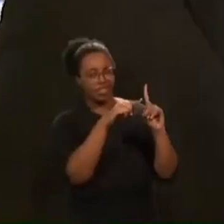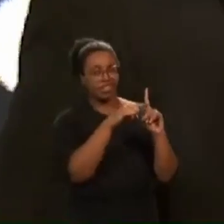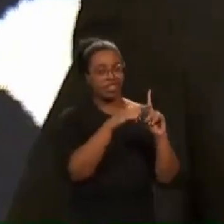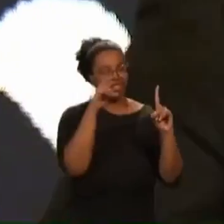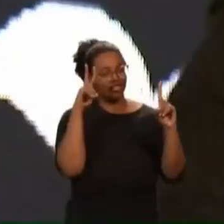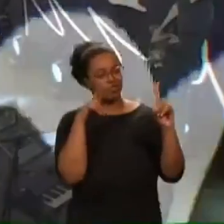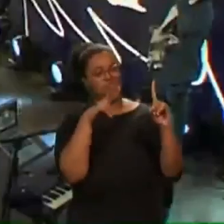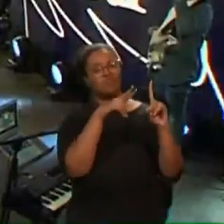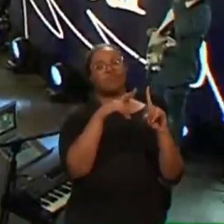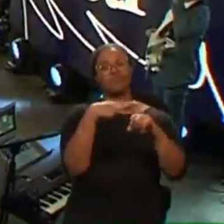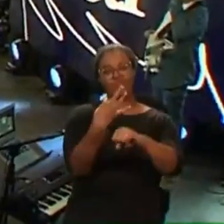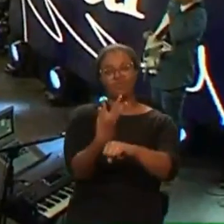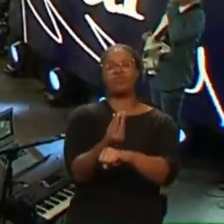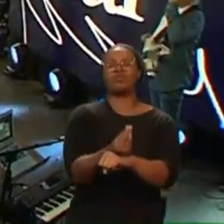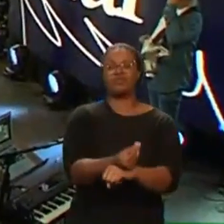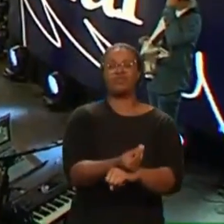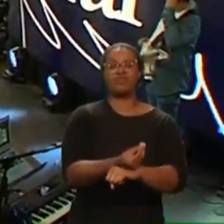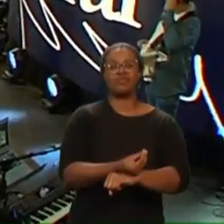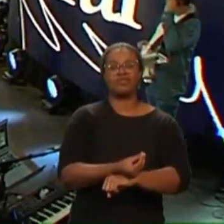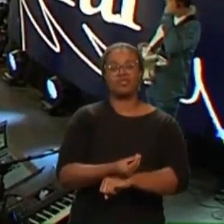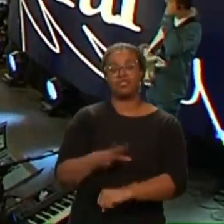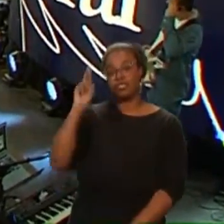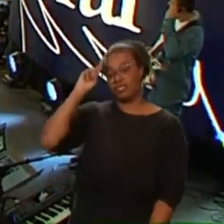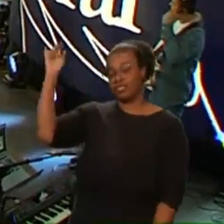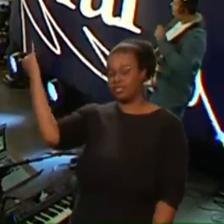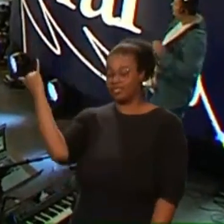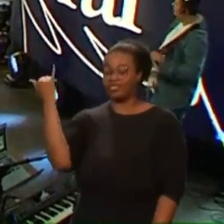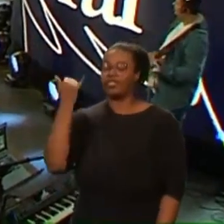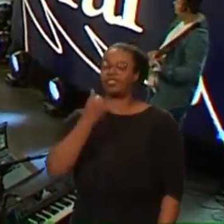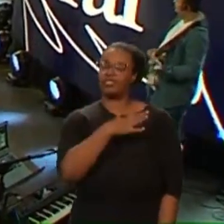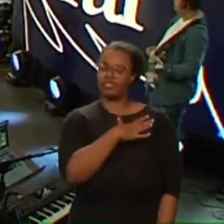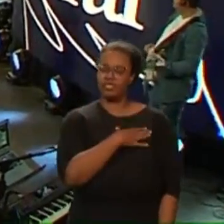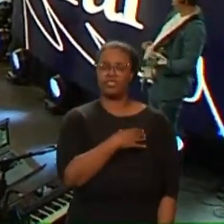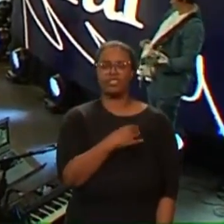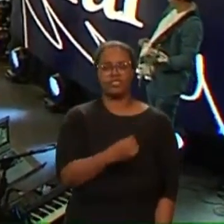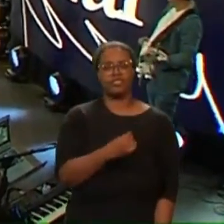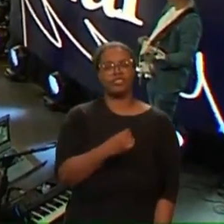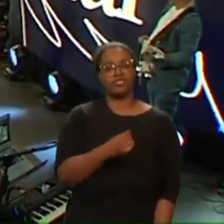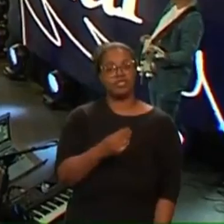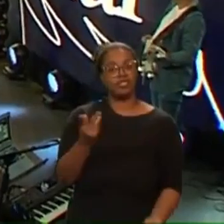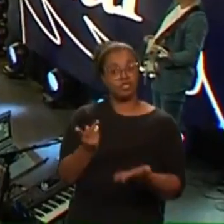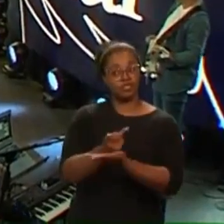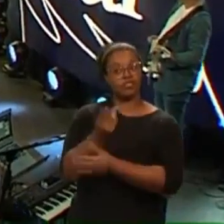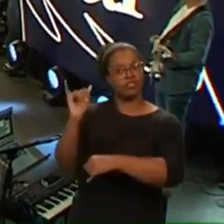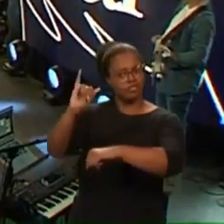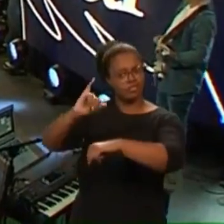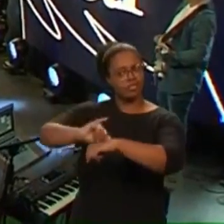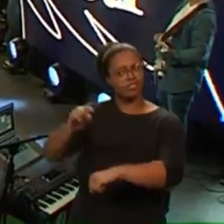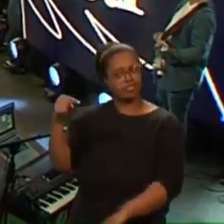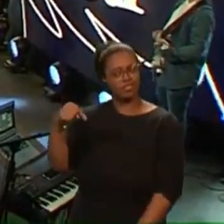igreja e o senhor me falou Filha você está gerando algo que vai acontecer Matriz eu não